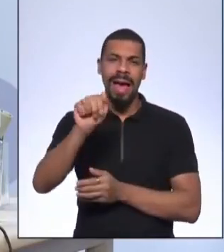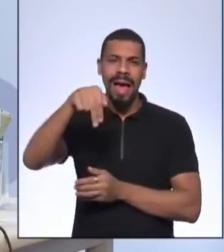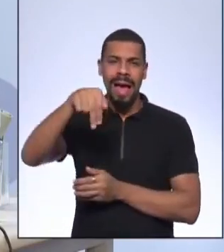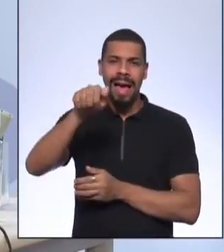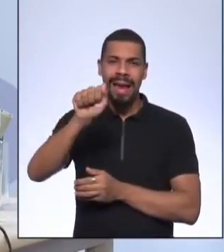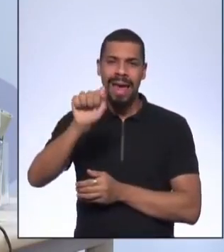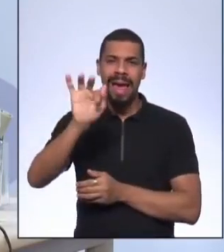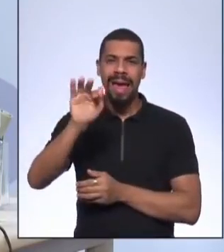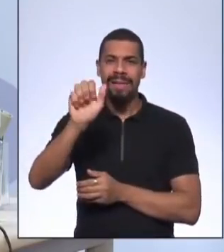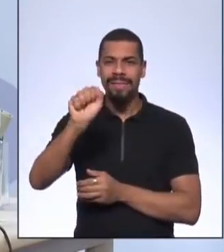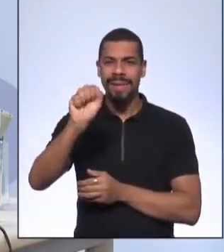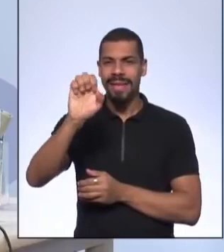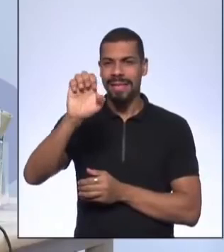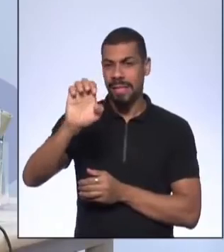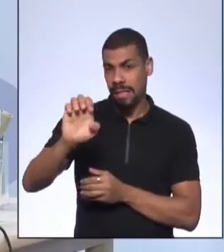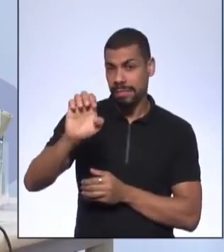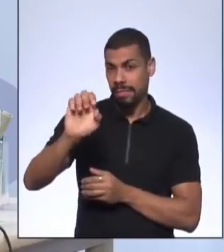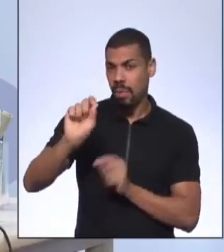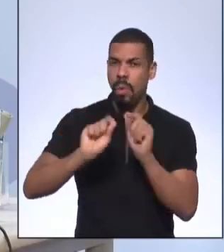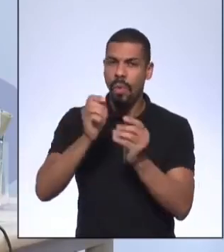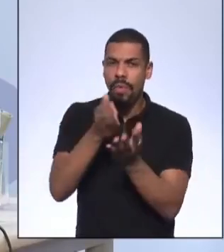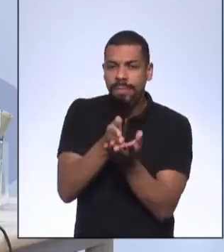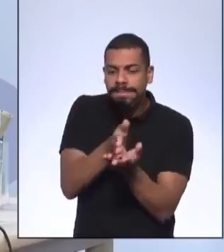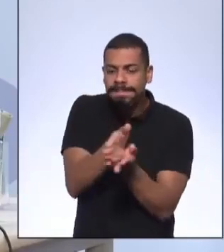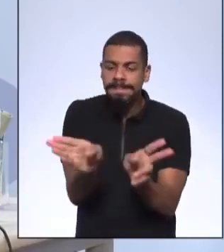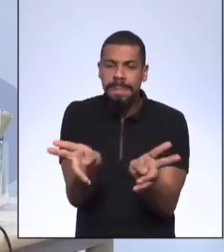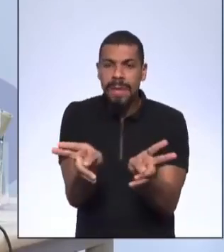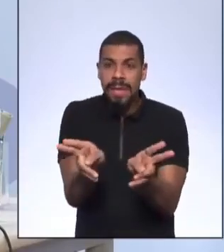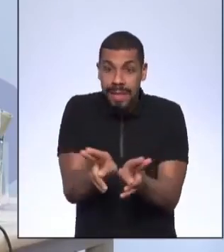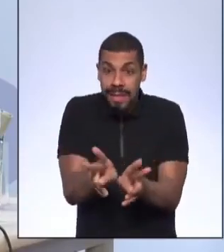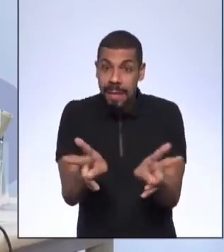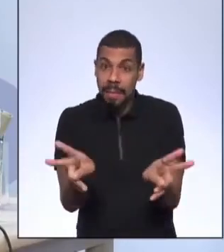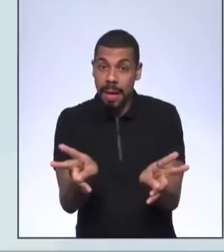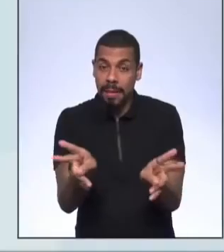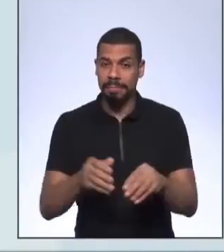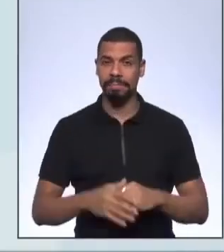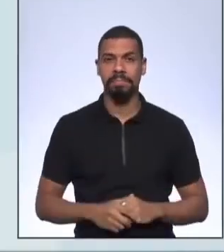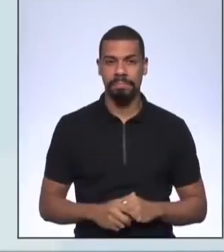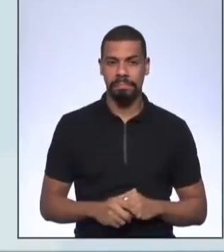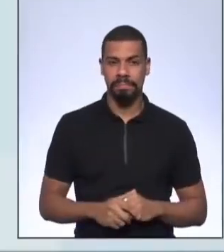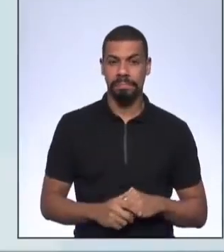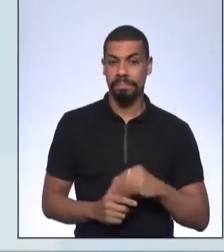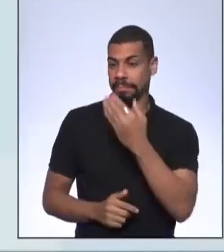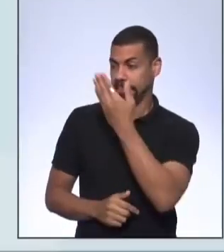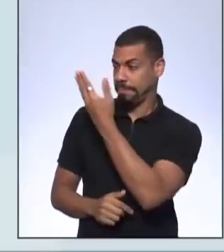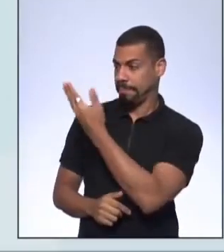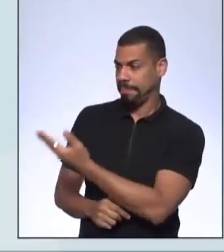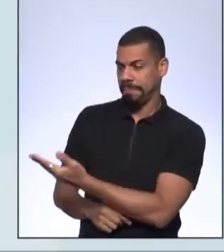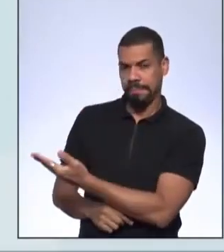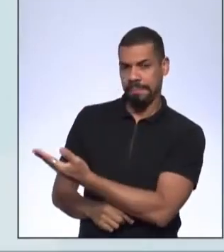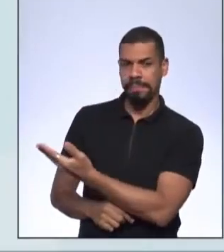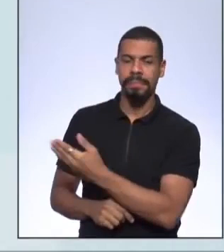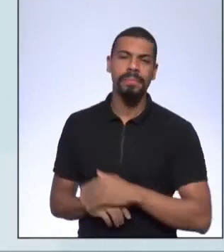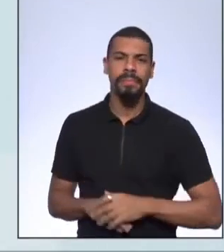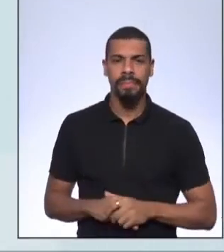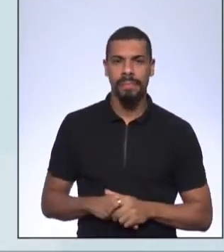cromossomos agora vão separar as cromátides irmãs. Volta o slide aí para a gente, tá? A separação das cromátides irmãs,